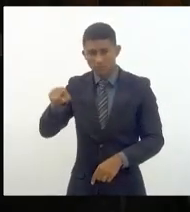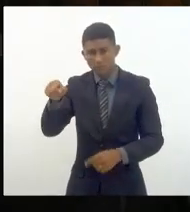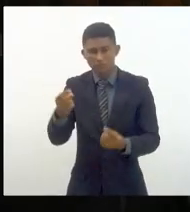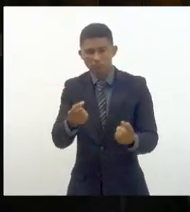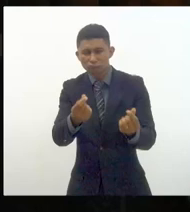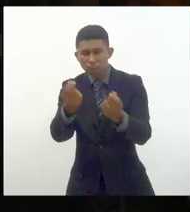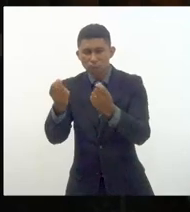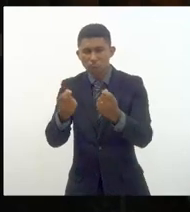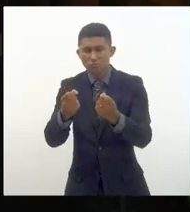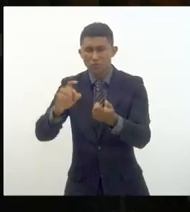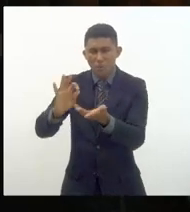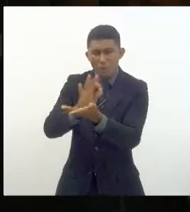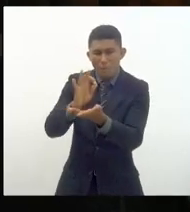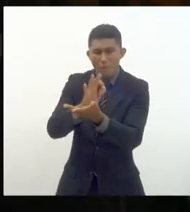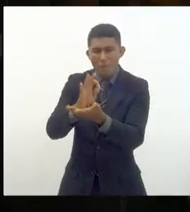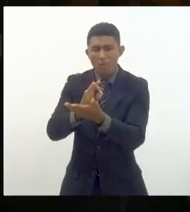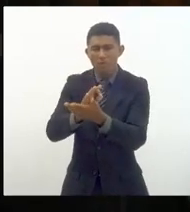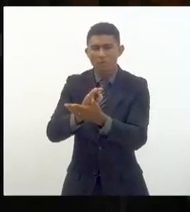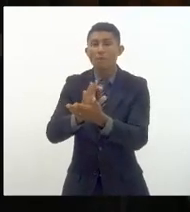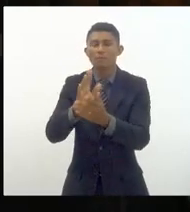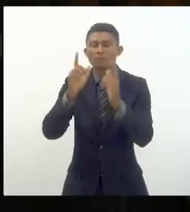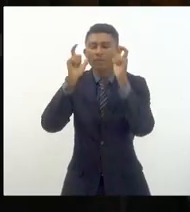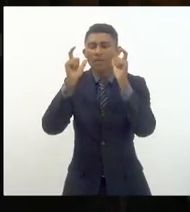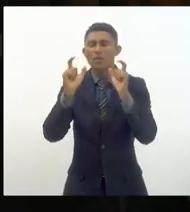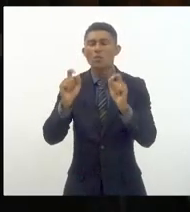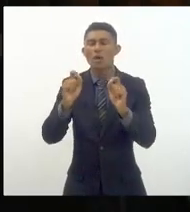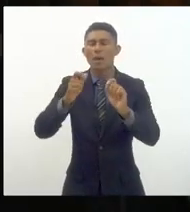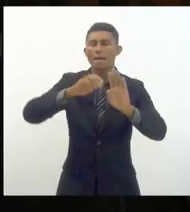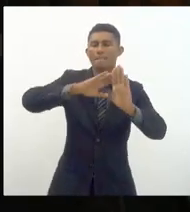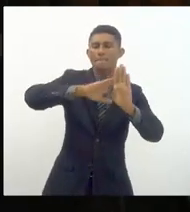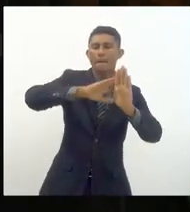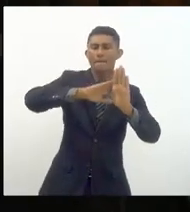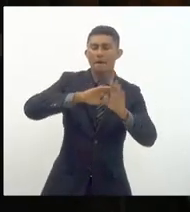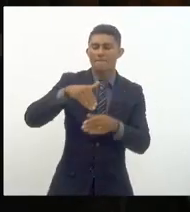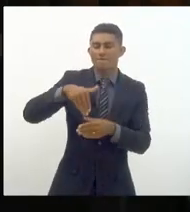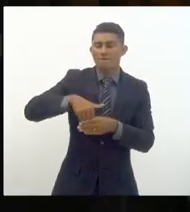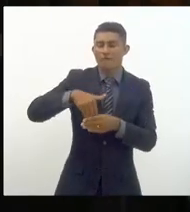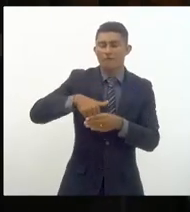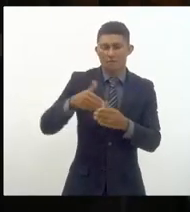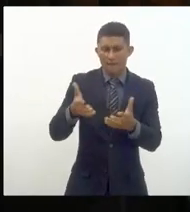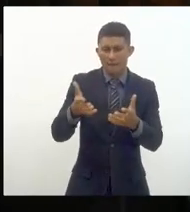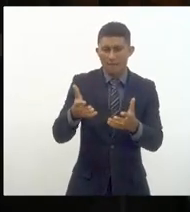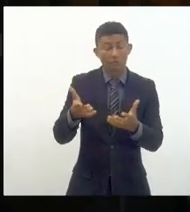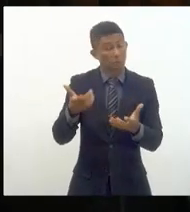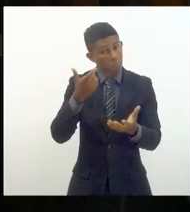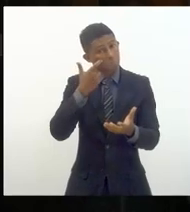fins eleitorais então fiquei absolutamente